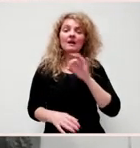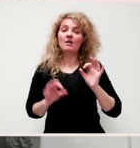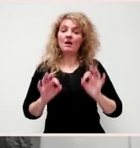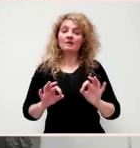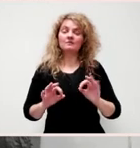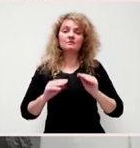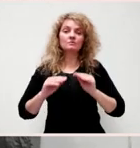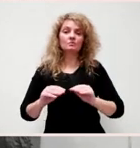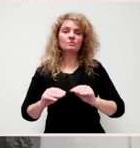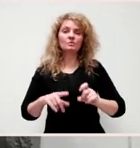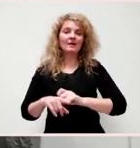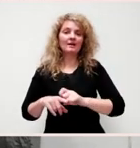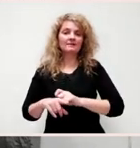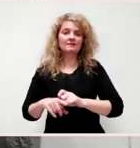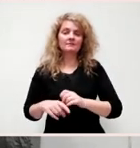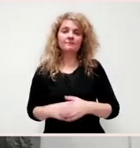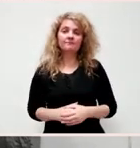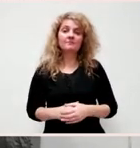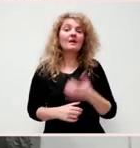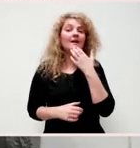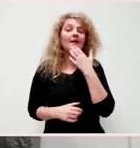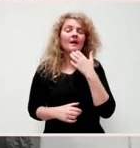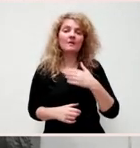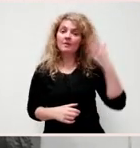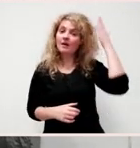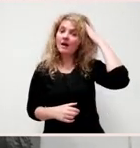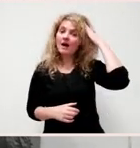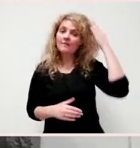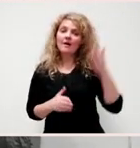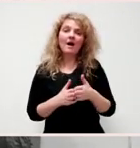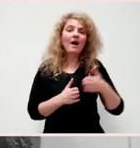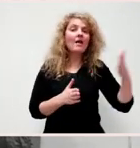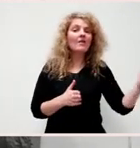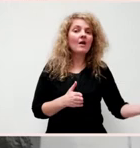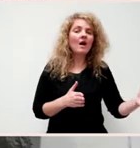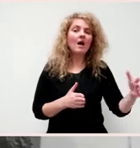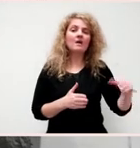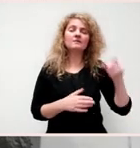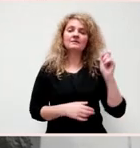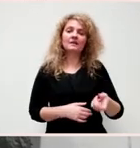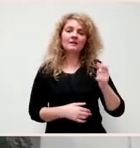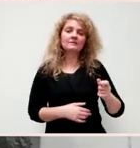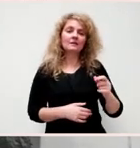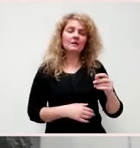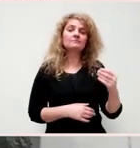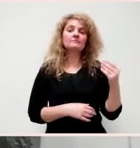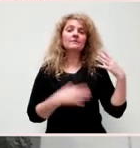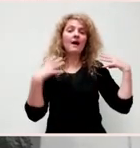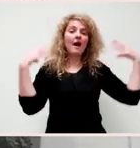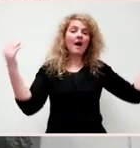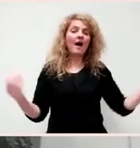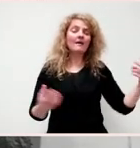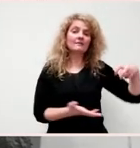séculos. E que, por exemplo, o carón da cabeza do defunto soe aparecer un anxo